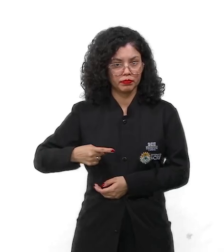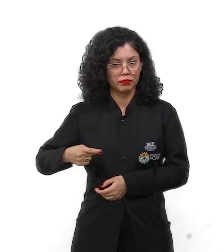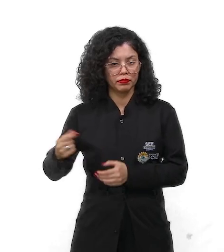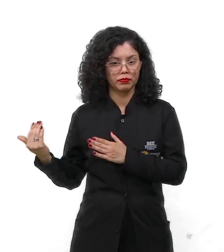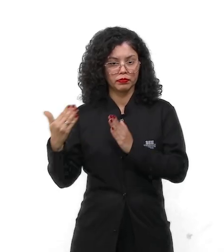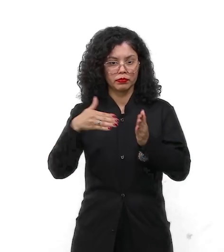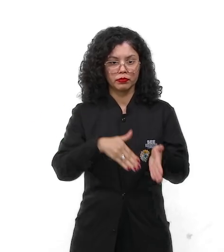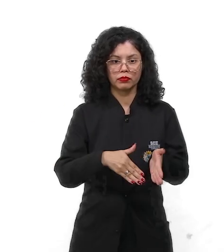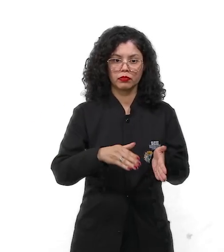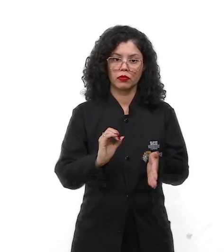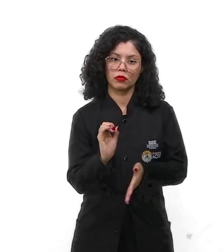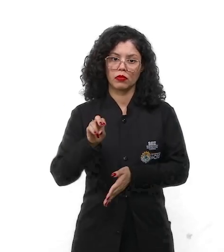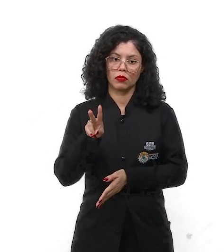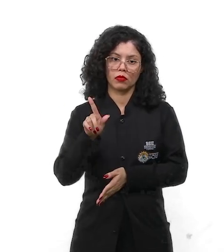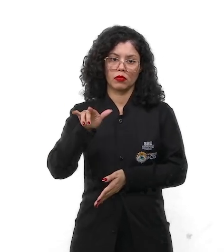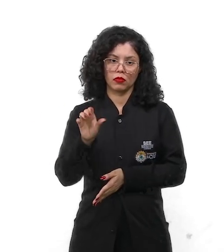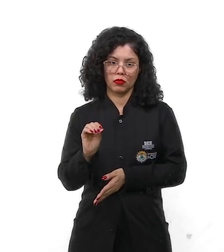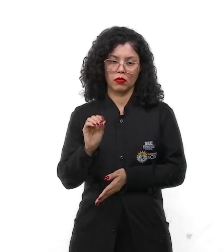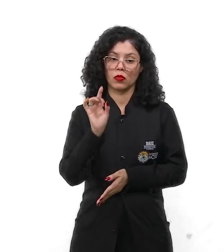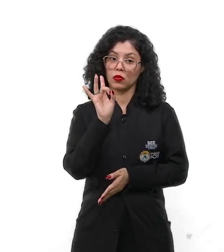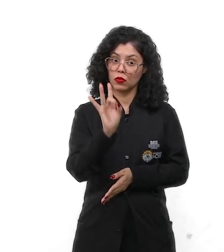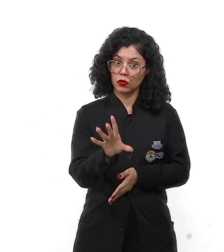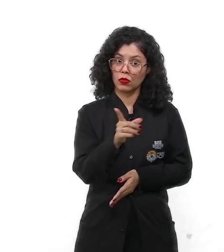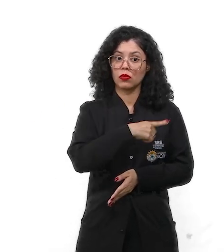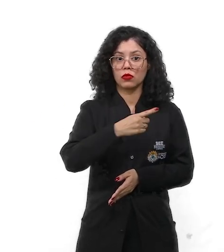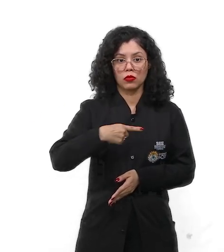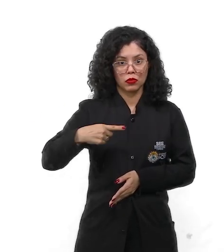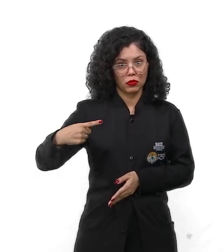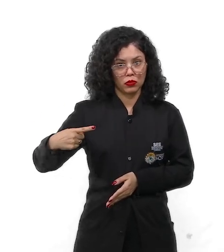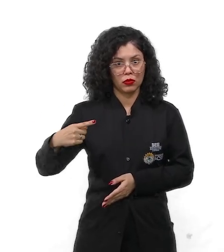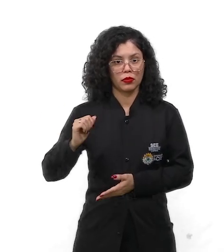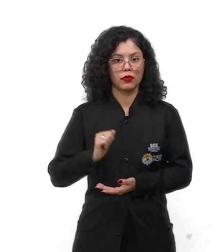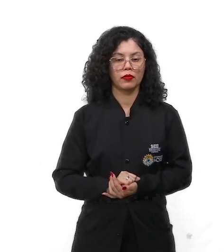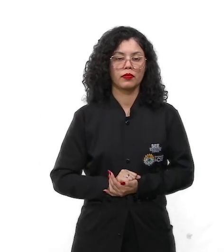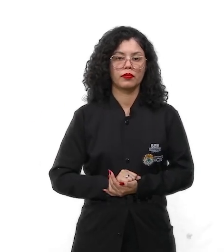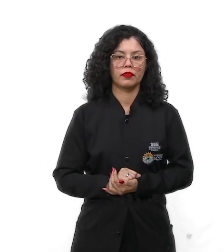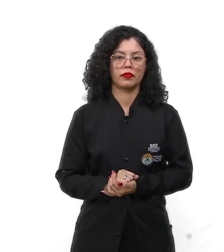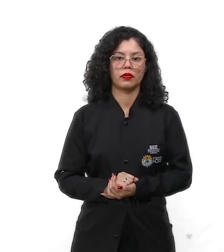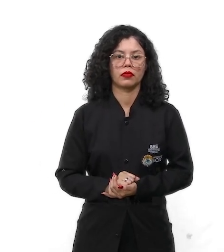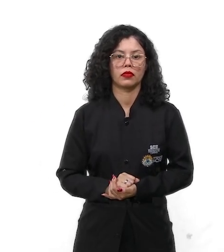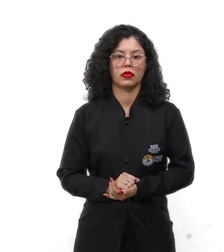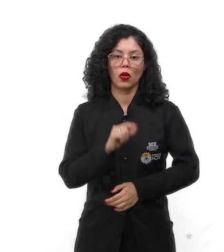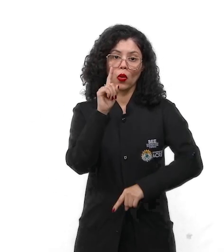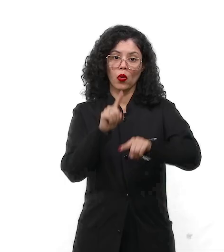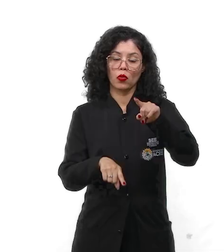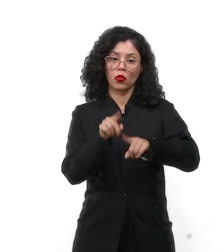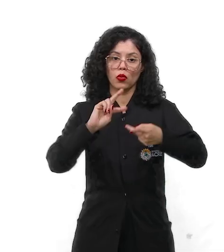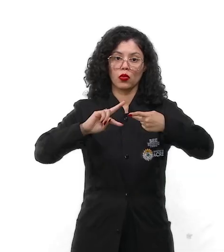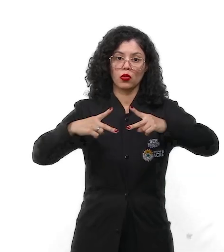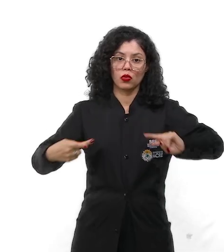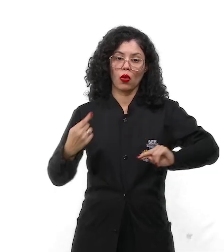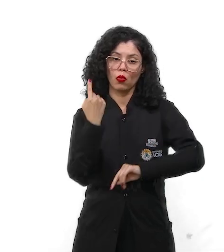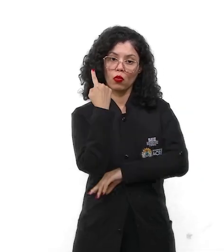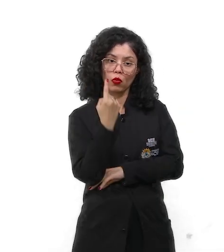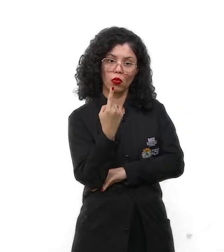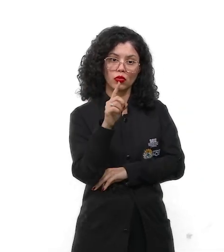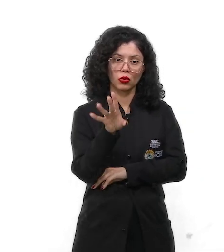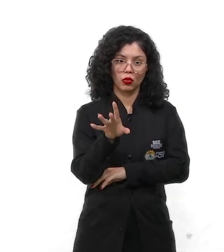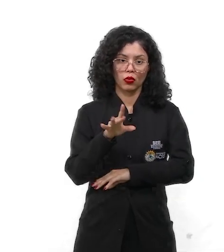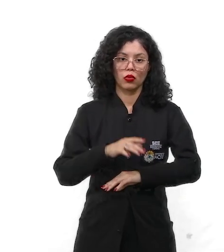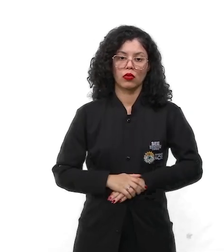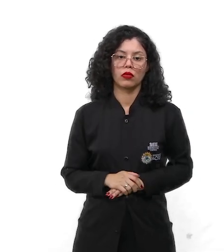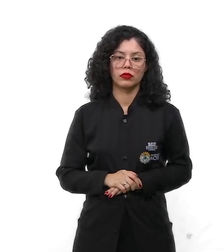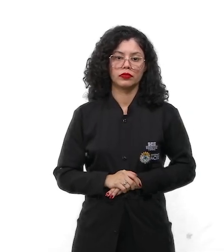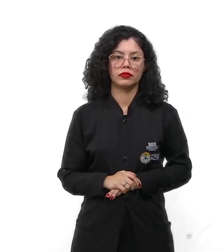o ovócito secundário. Isso é só no espermatozoide humano, tá? E o material genético tem um só.